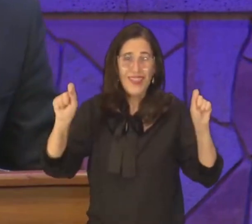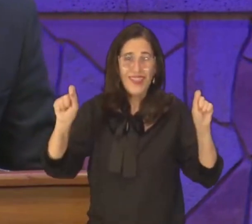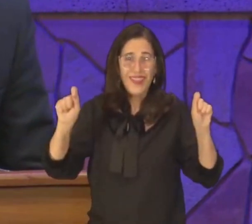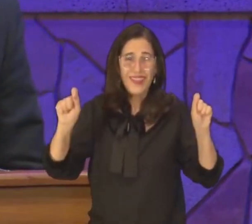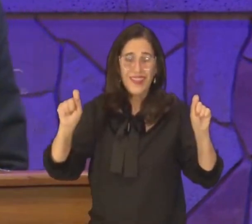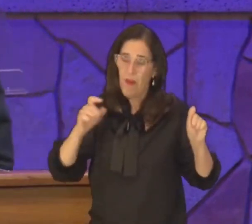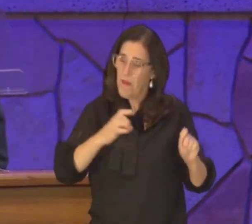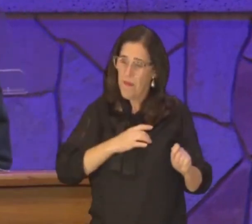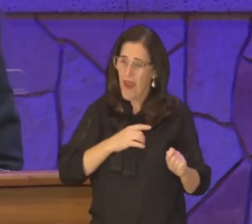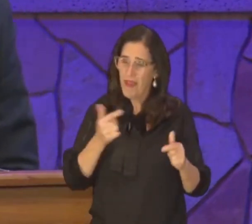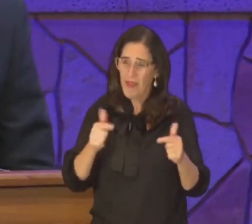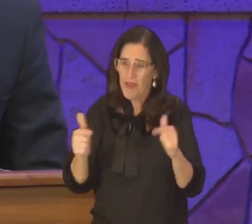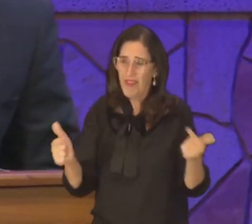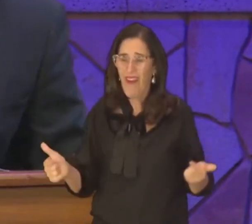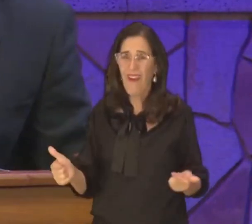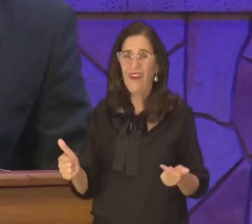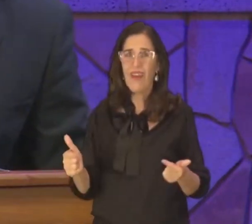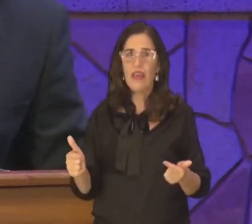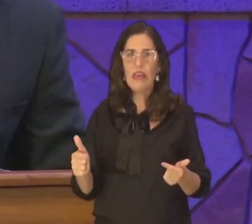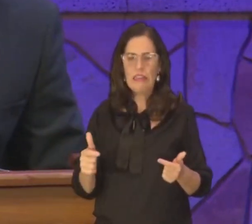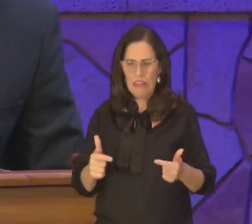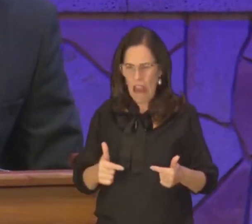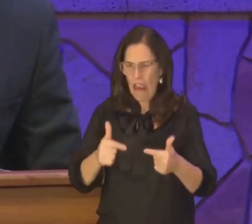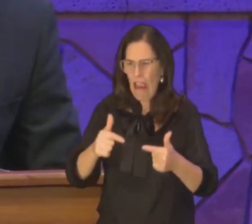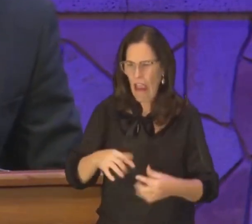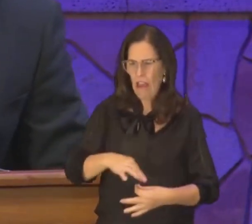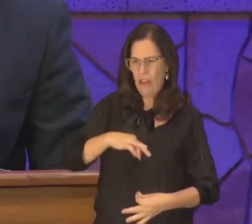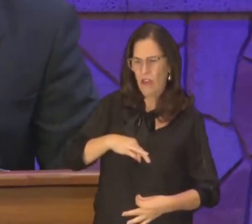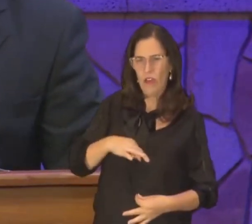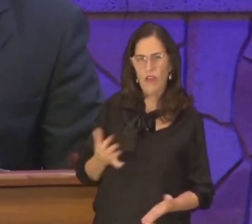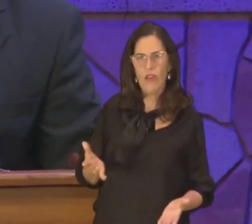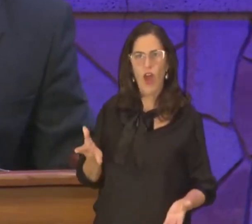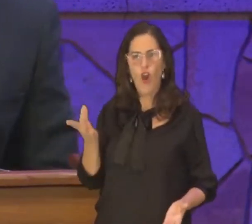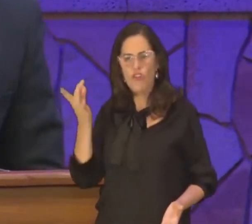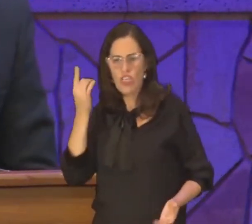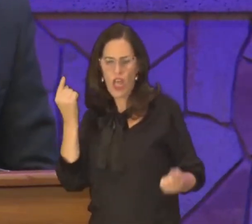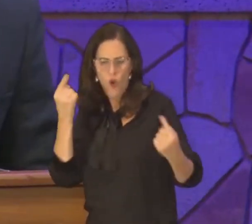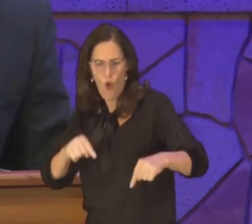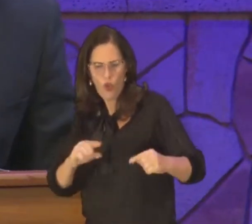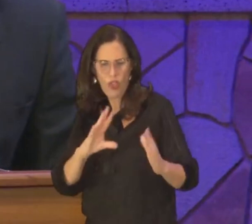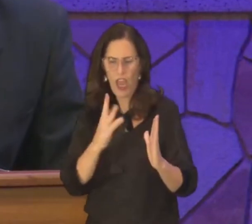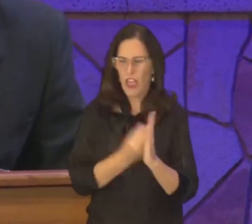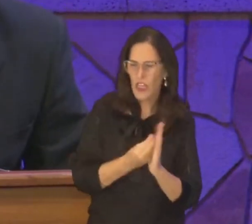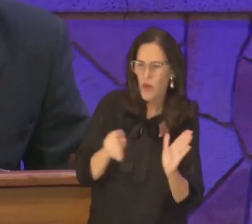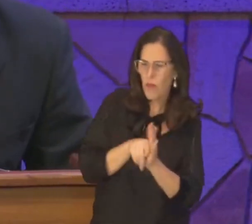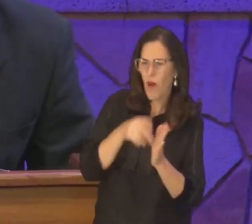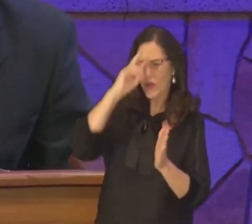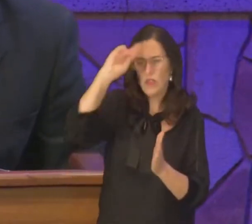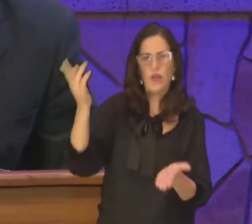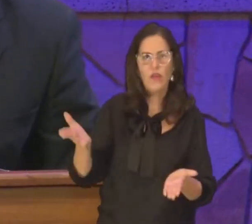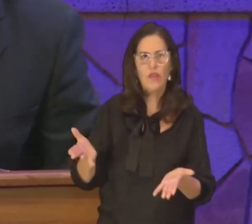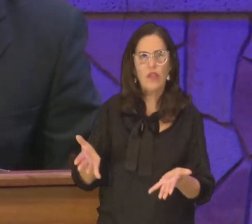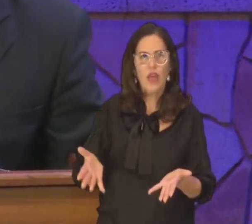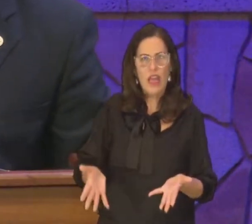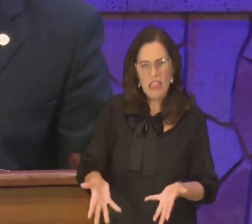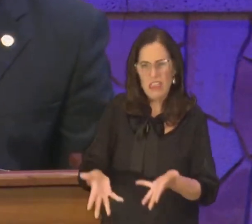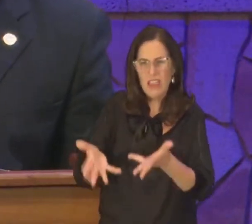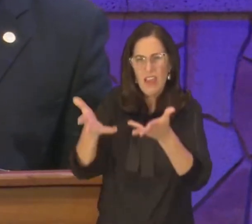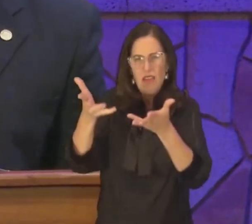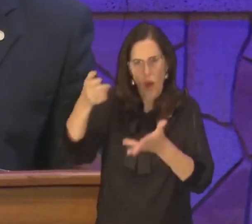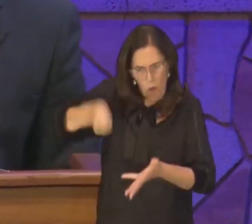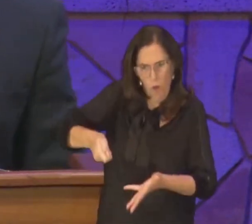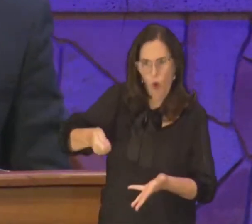Não tema. Há uma guerra espiritual, Satanás contra a igreja do Senhor. E é interessante, ele incita as